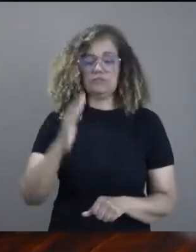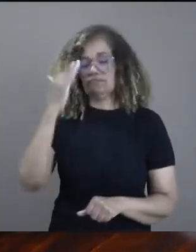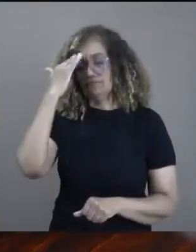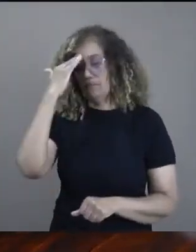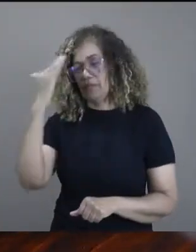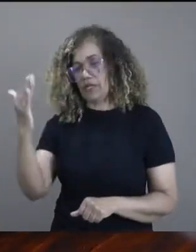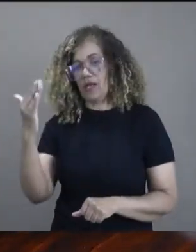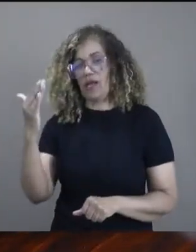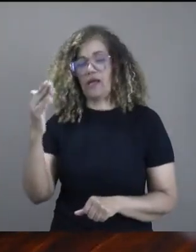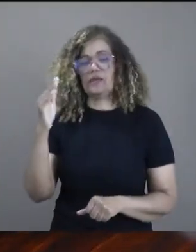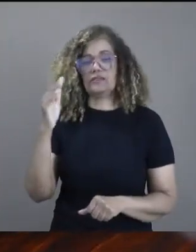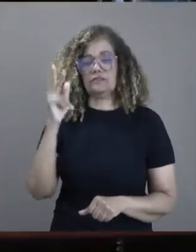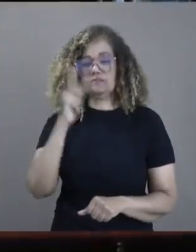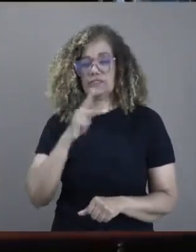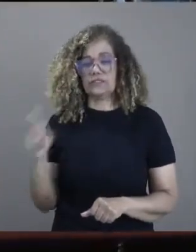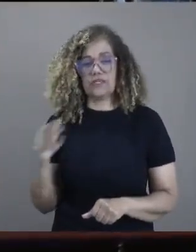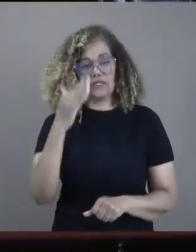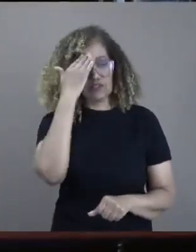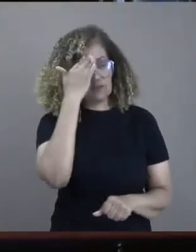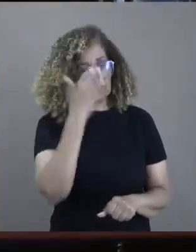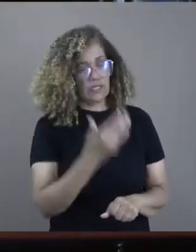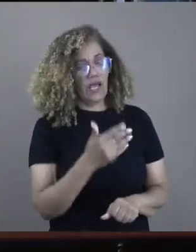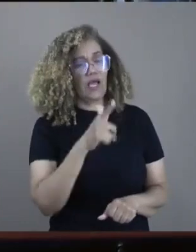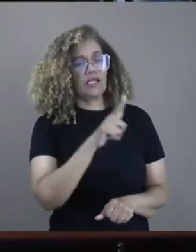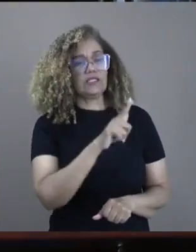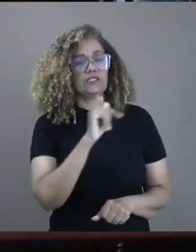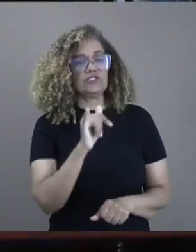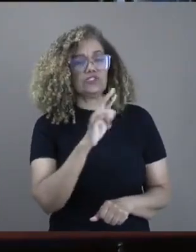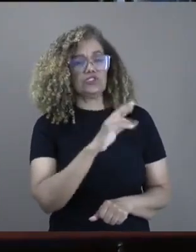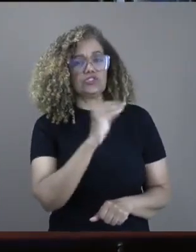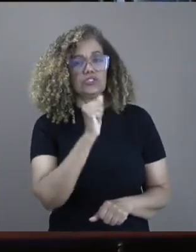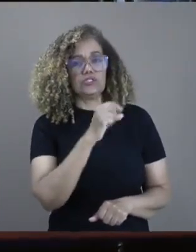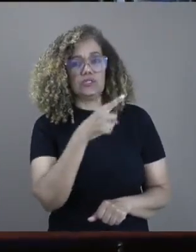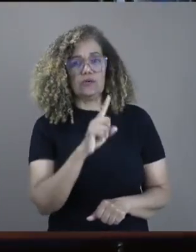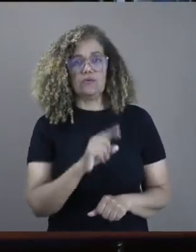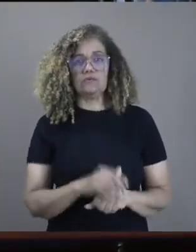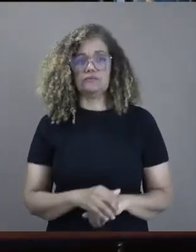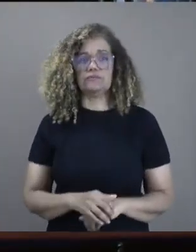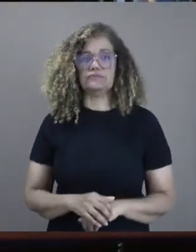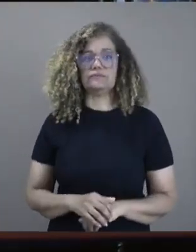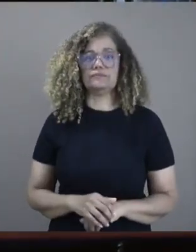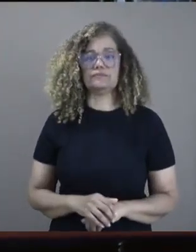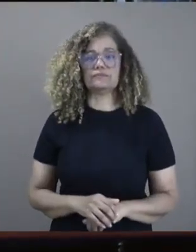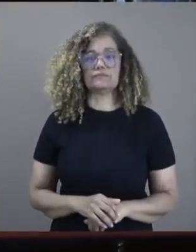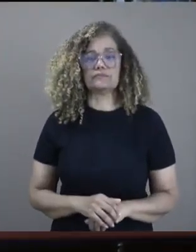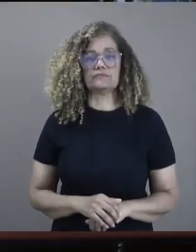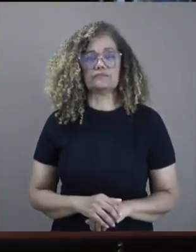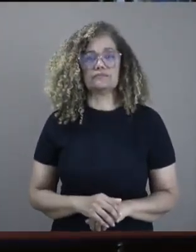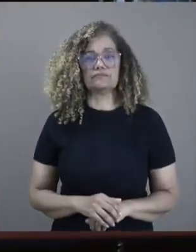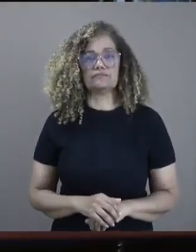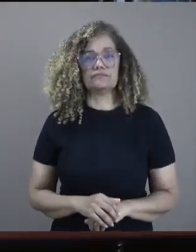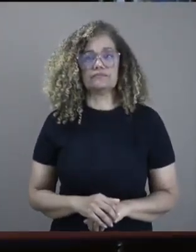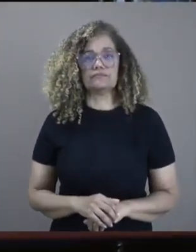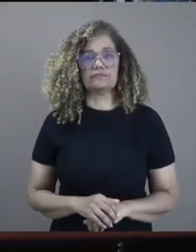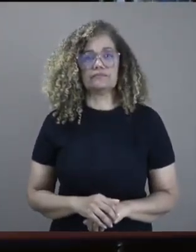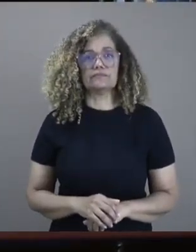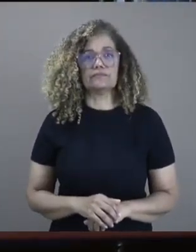Presidente Obrigado Senador gão que me cedeu aqui para falar nesse momento